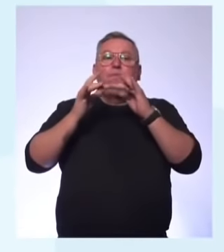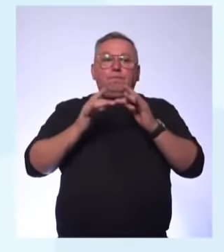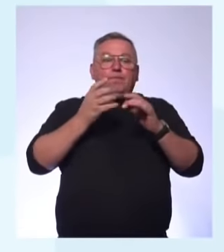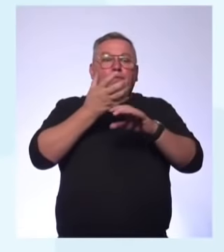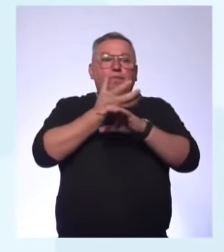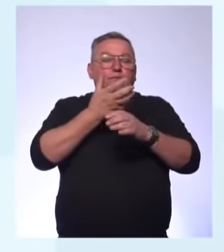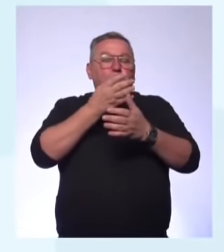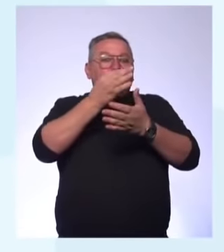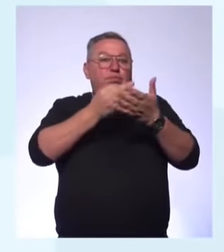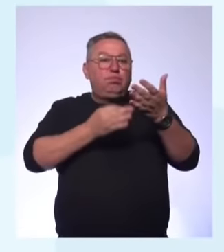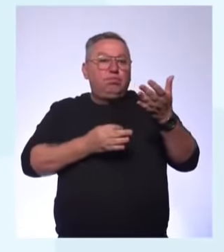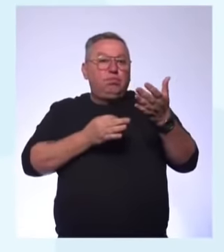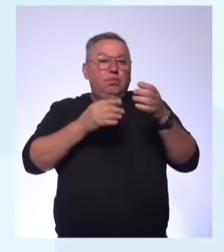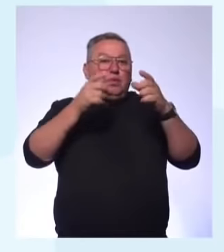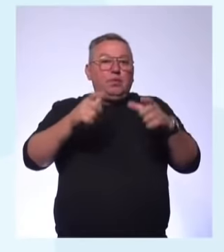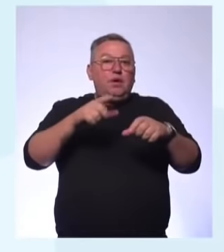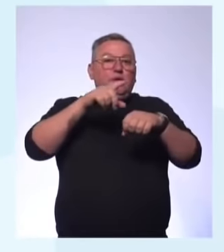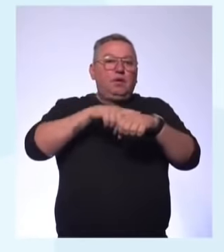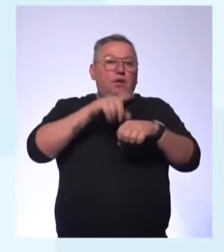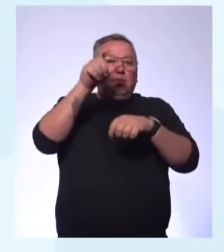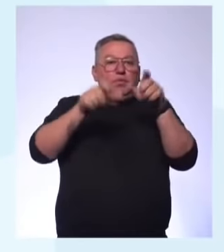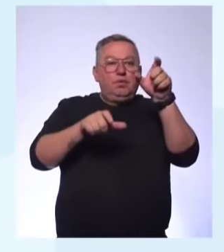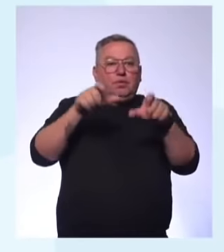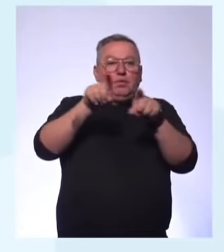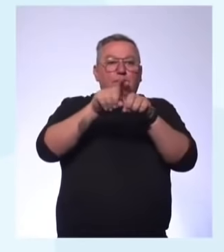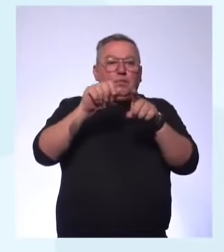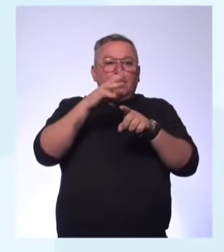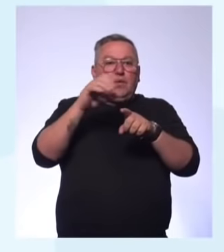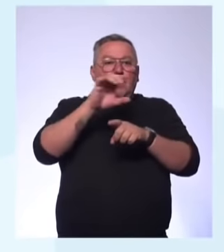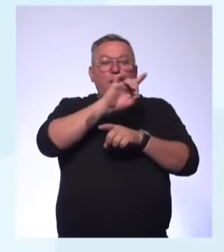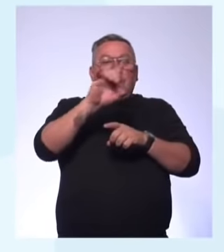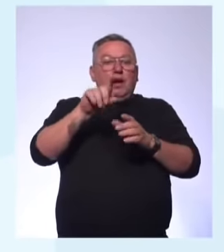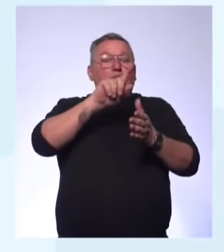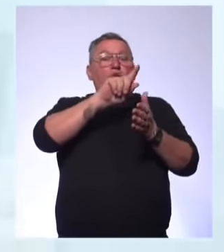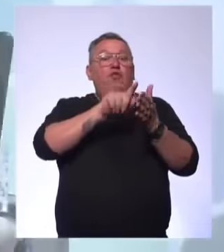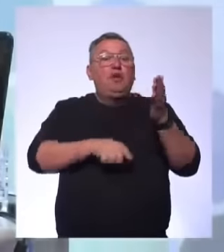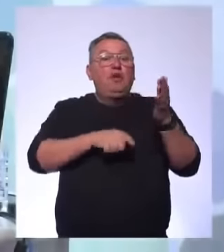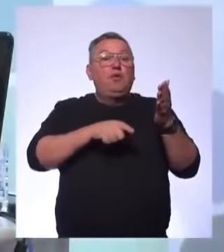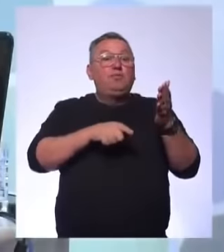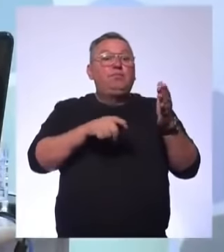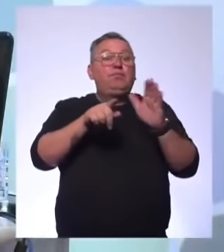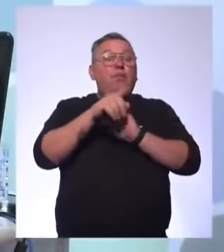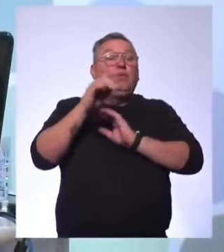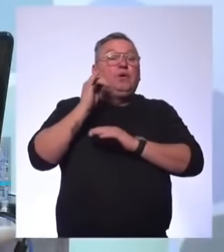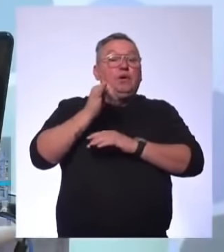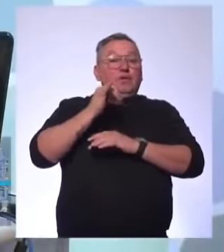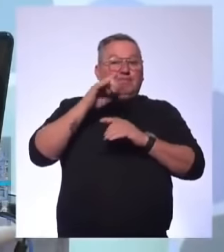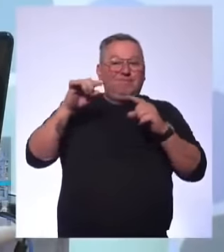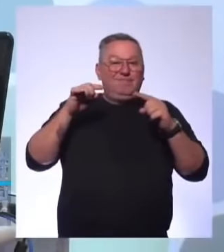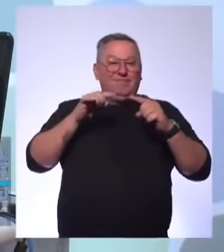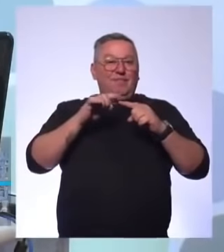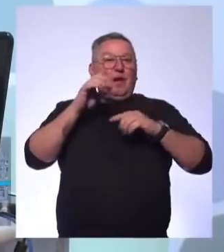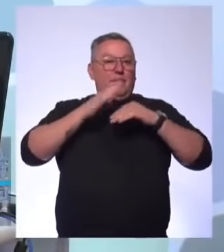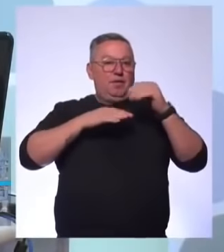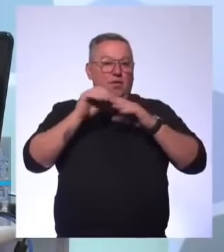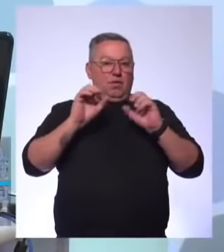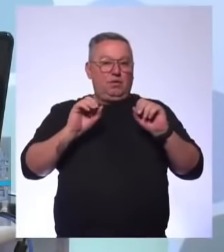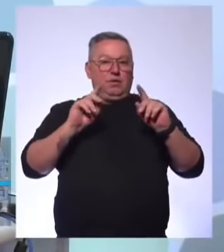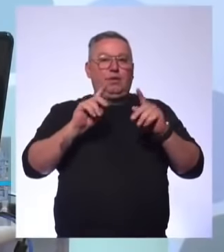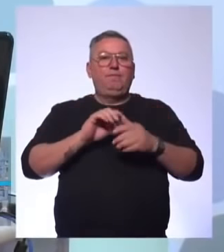elementos textuais, espaço, tempo, personagens e ações próprias de cada gênero narrativo. O objetivo entra um pouquinho na nossa habilidade,